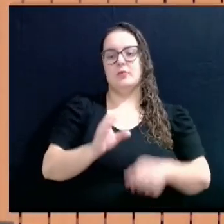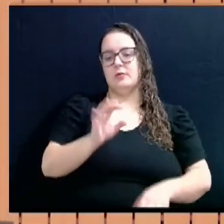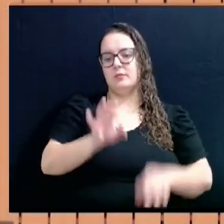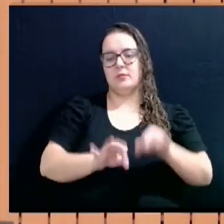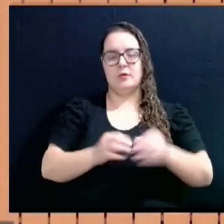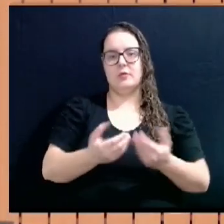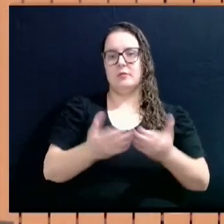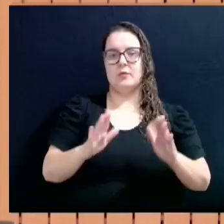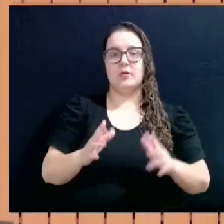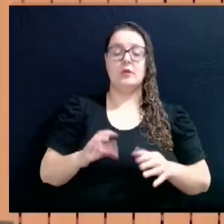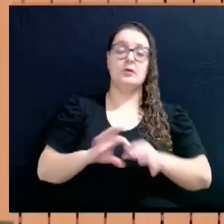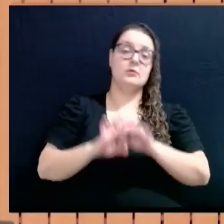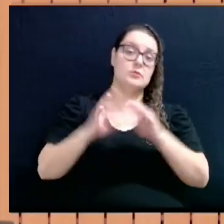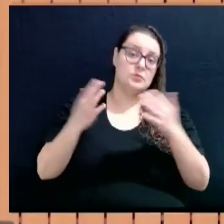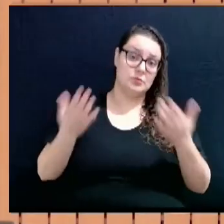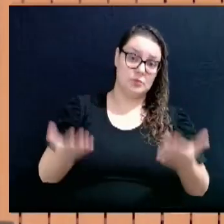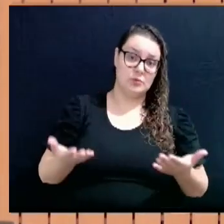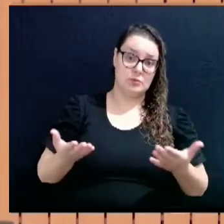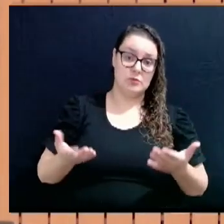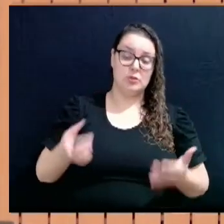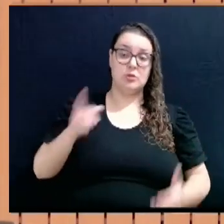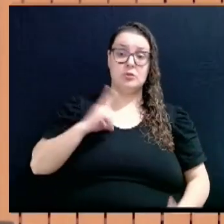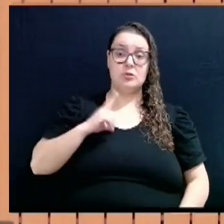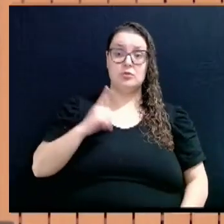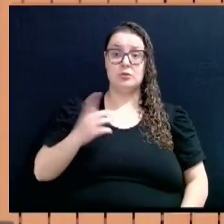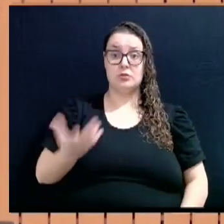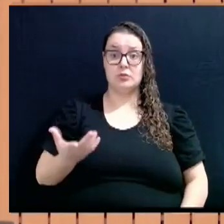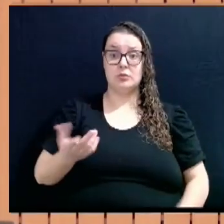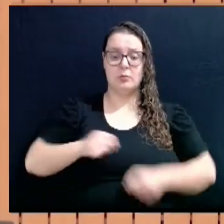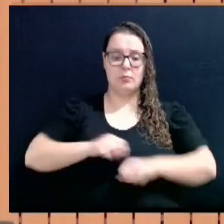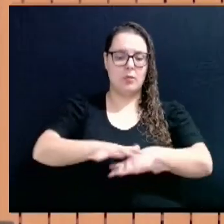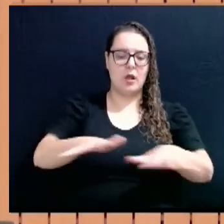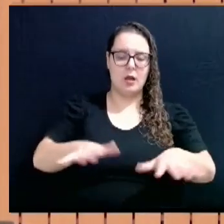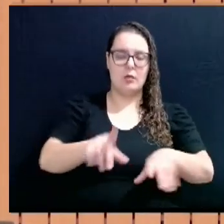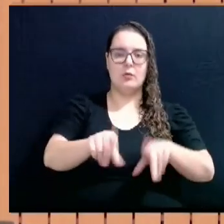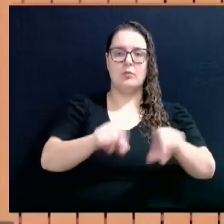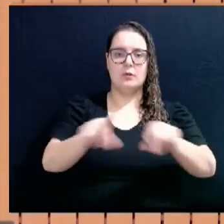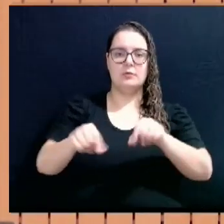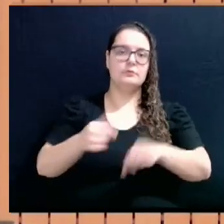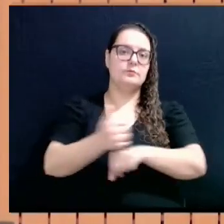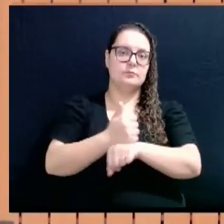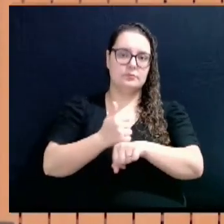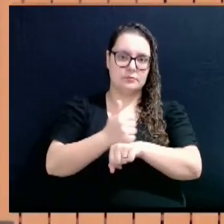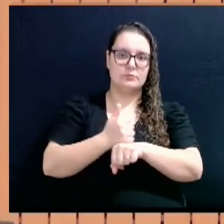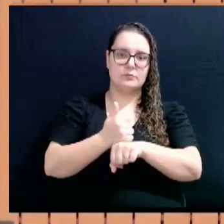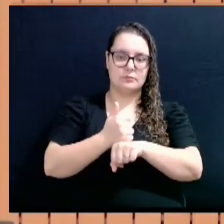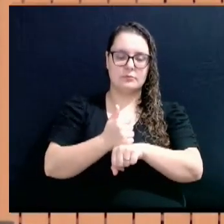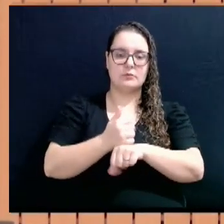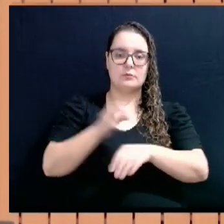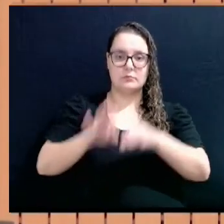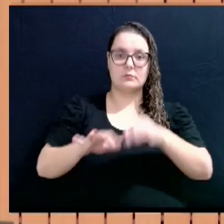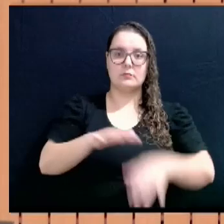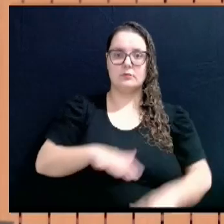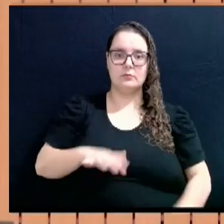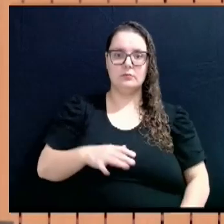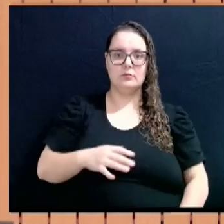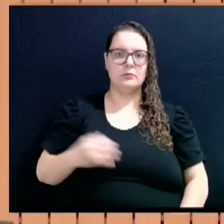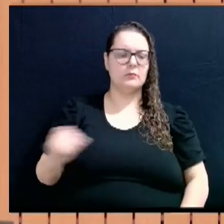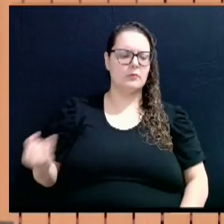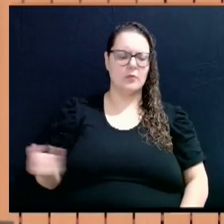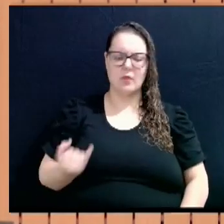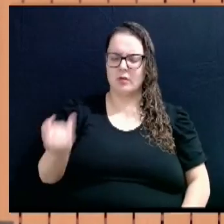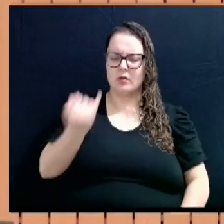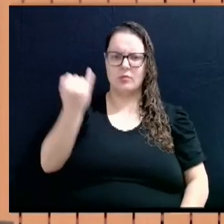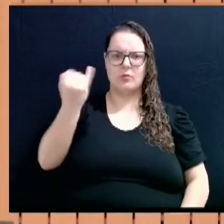permite termos um leque de opções profissionais, de carreiras jurídicas extremamente importantes para